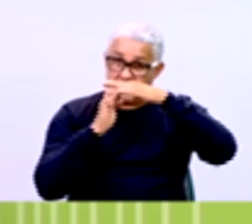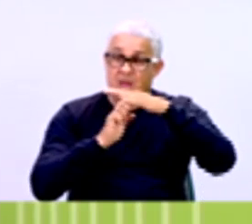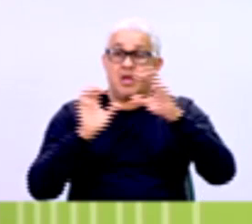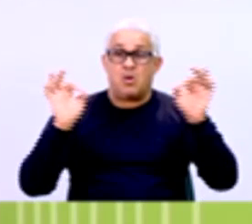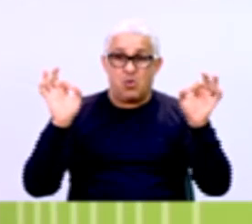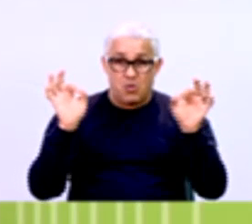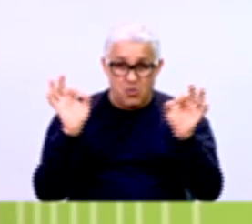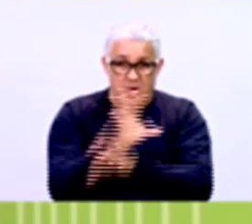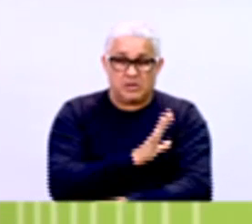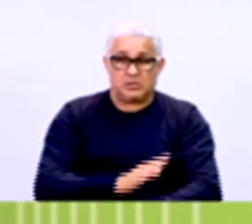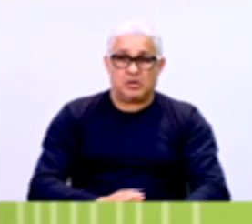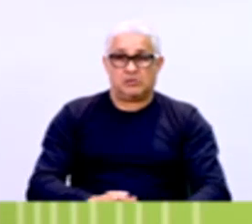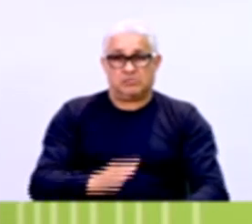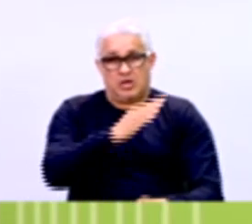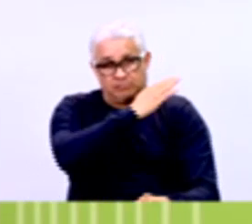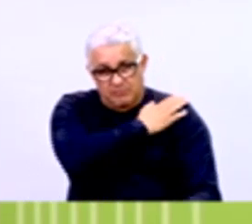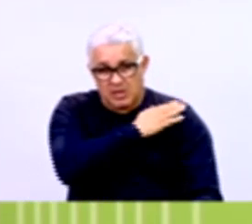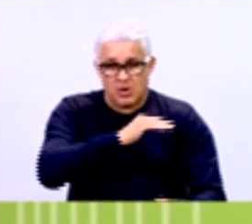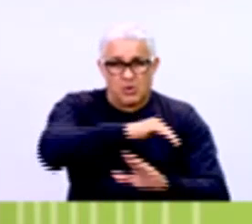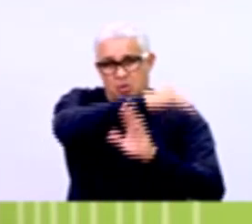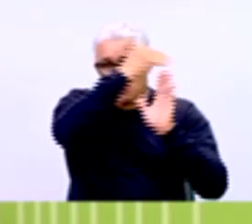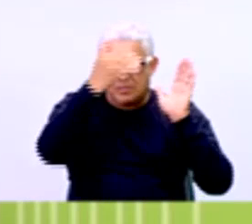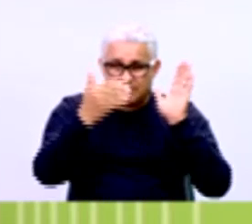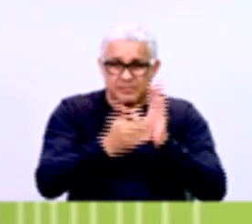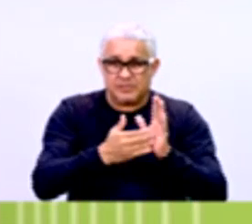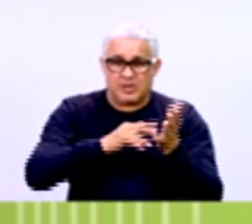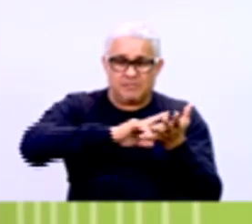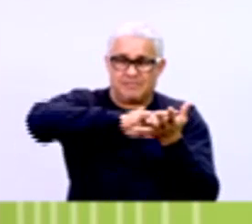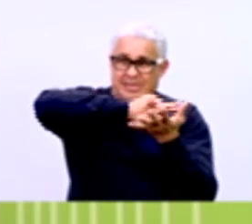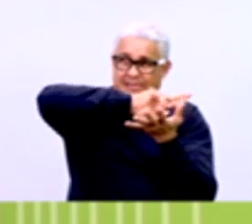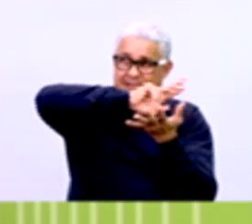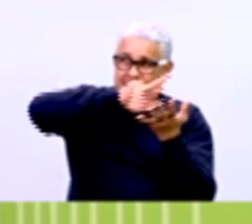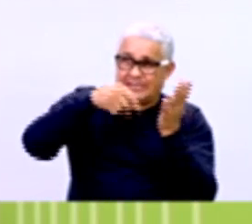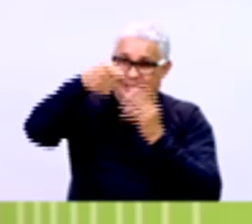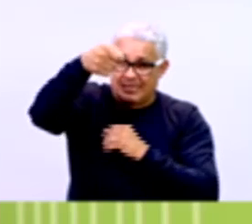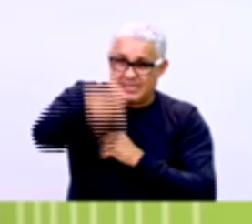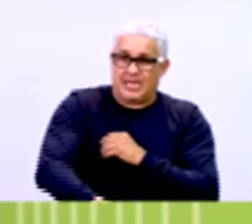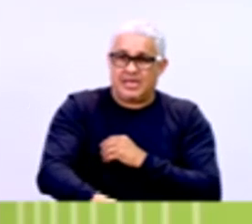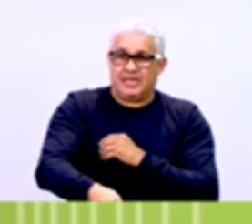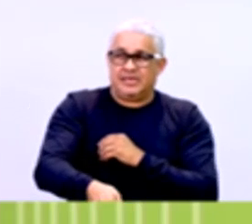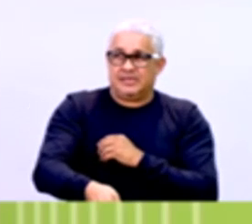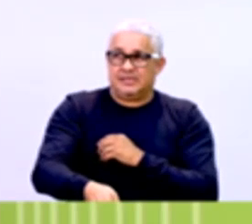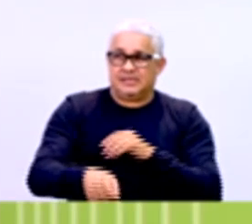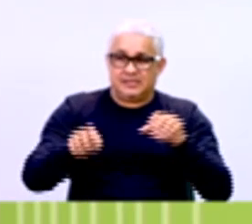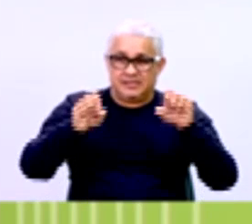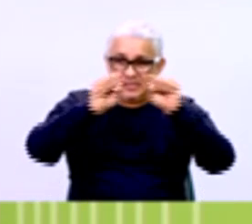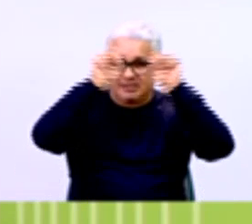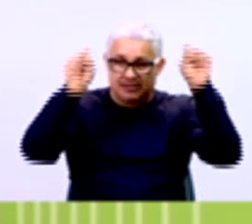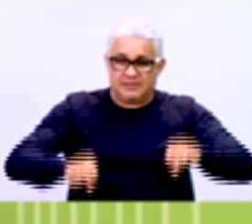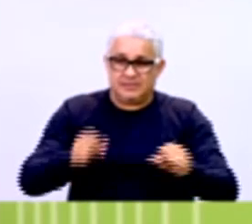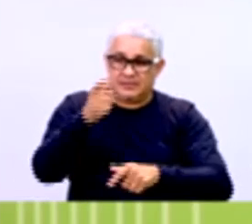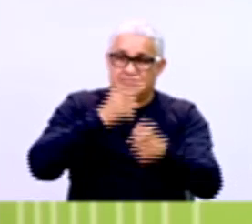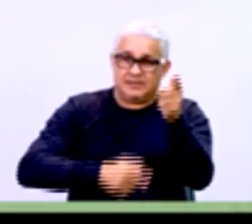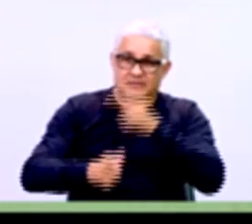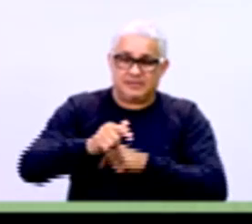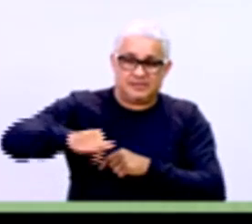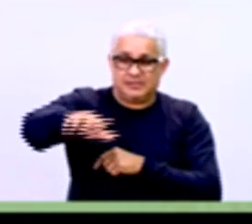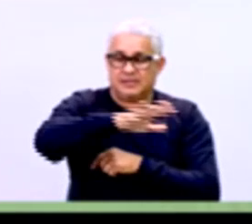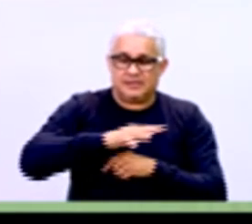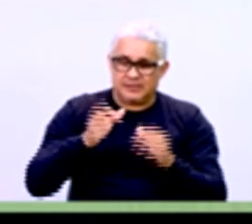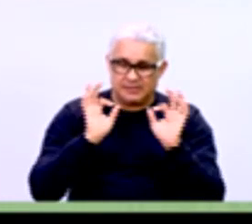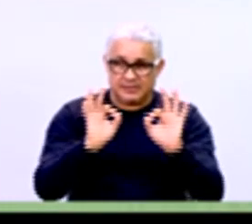cumpriu todos os requisitos, as dimensões de um sistema de gestão ambiental,